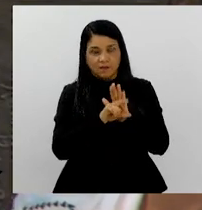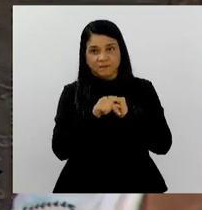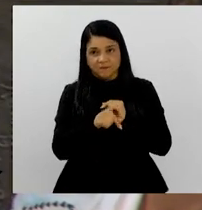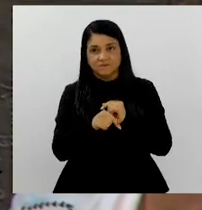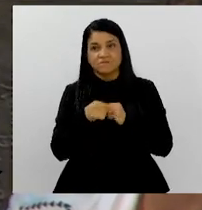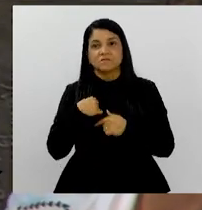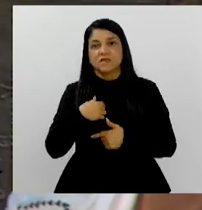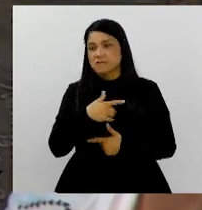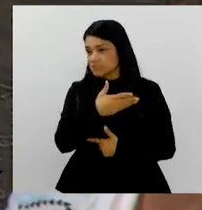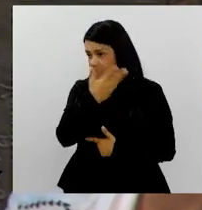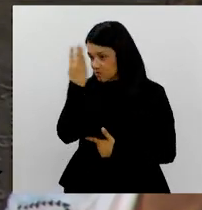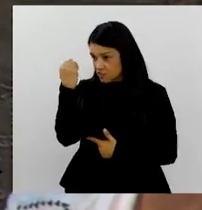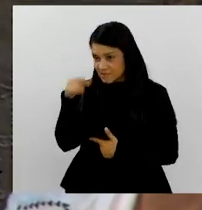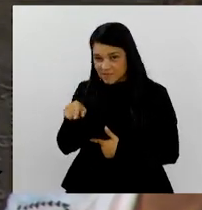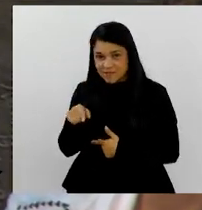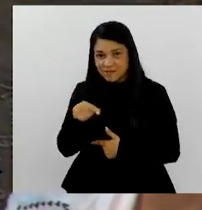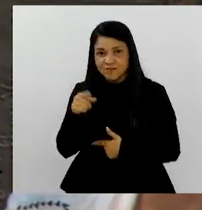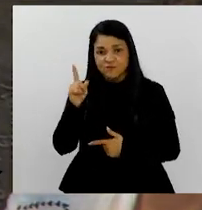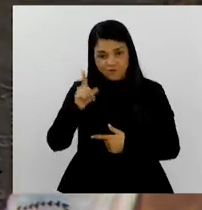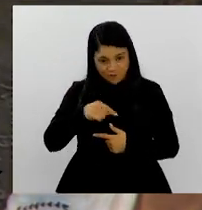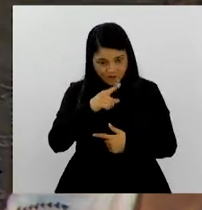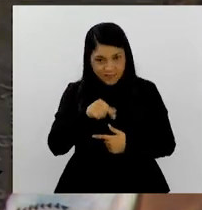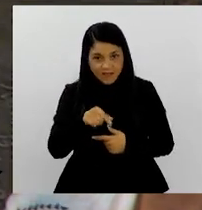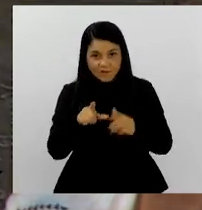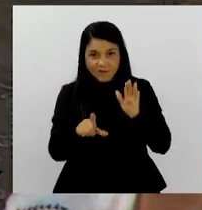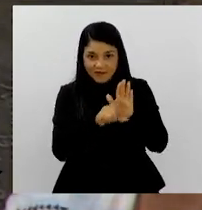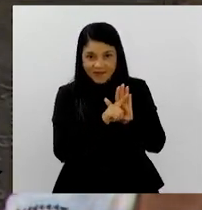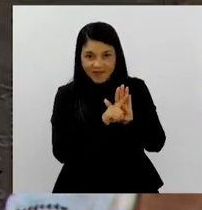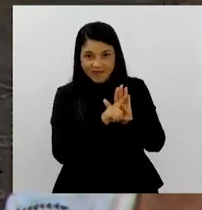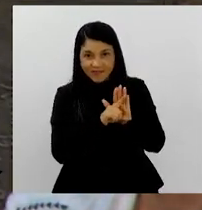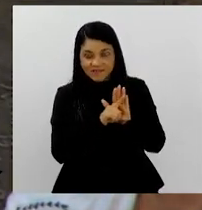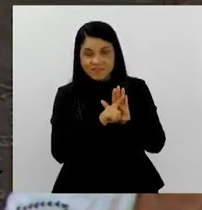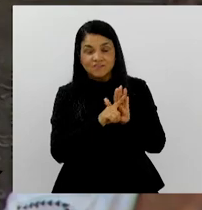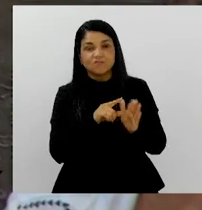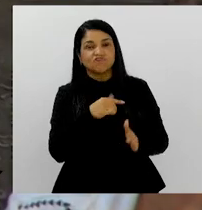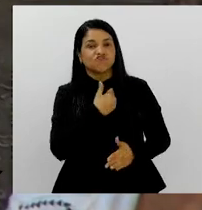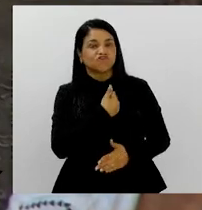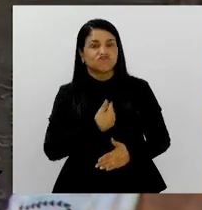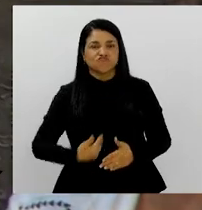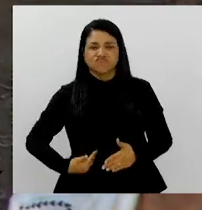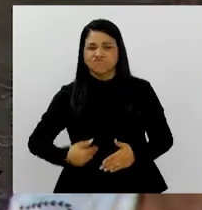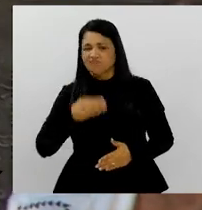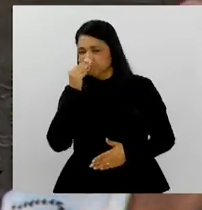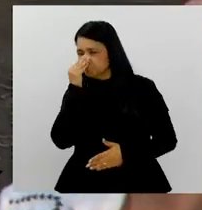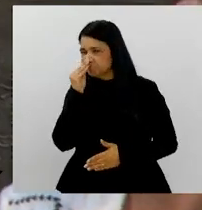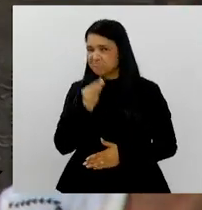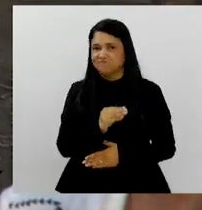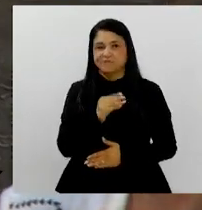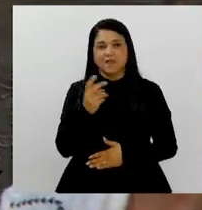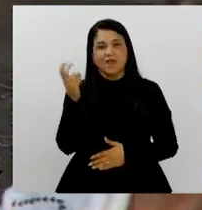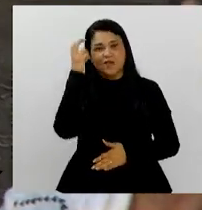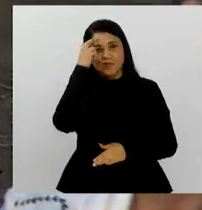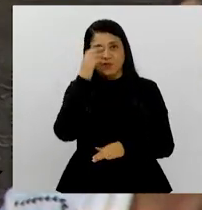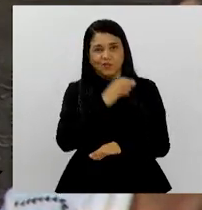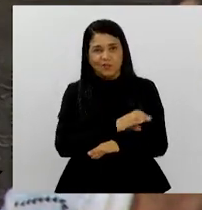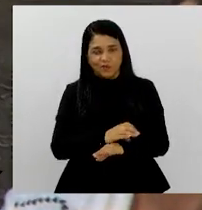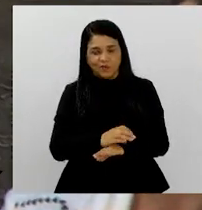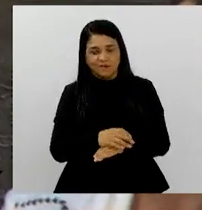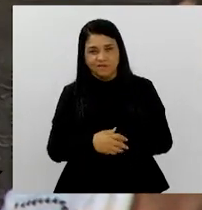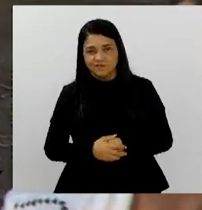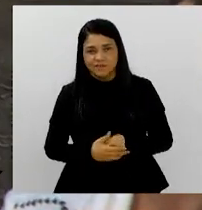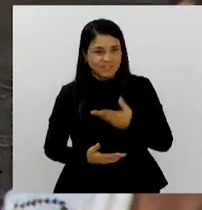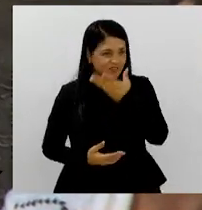foi vetado num governo que não prezava a cultura. A gente não pode esquecer esse detalhe.